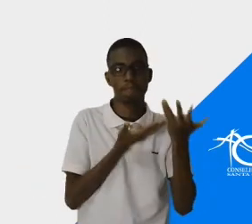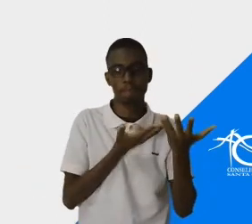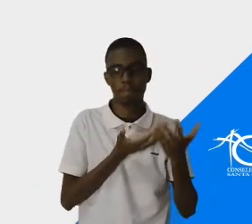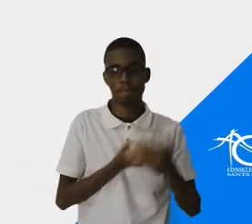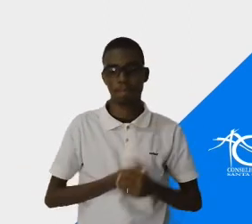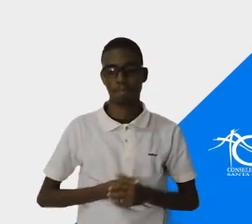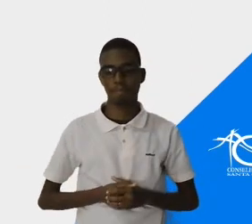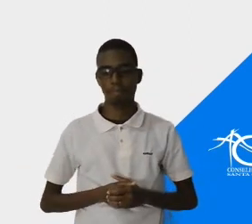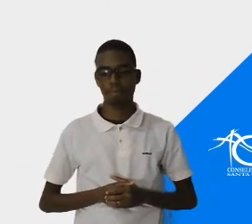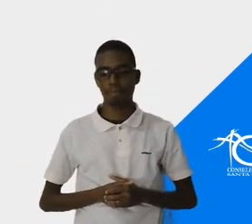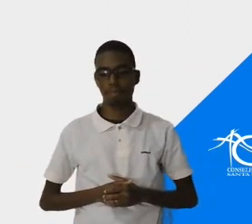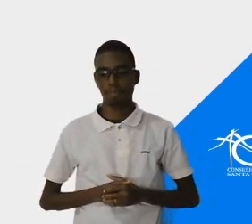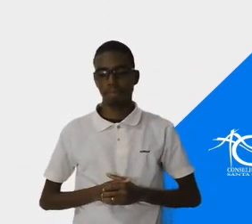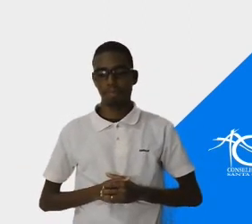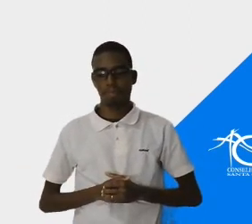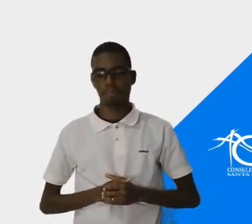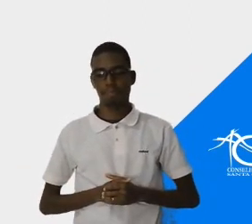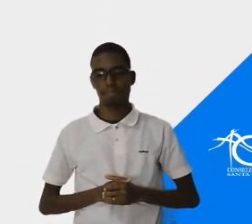Bem,